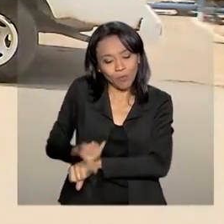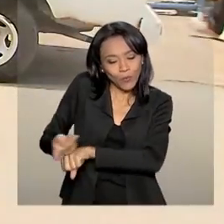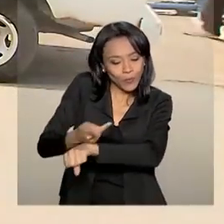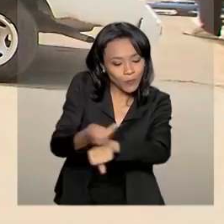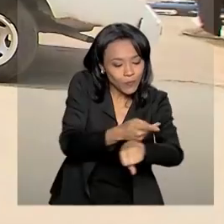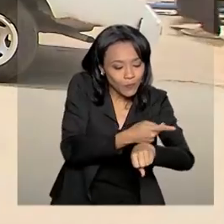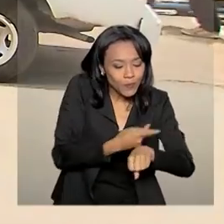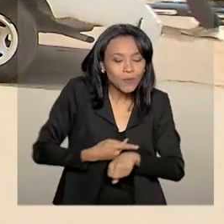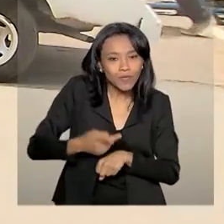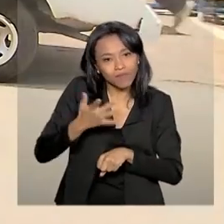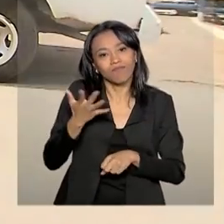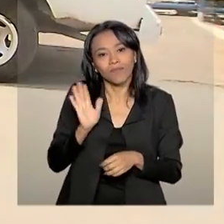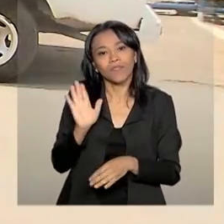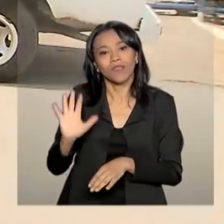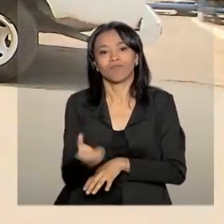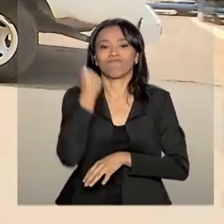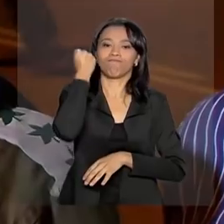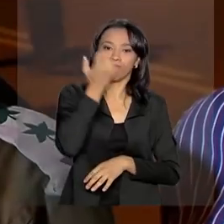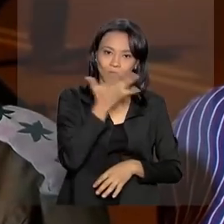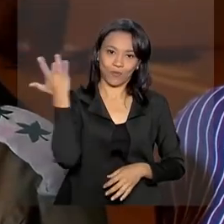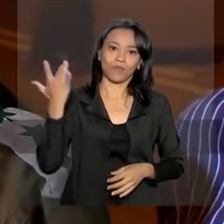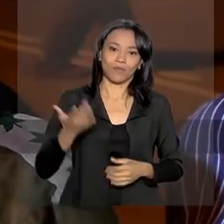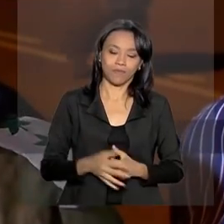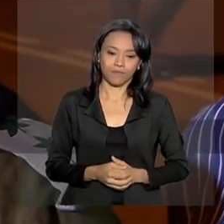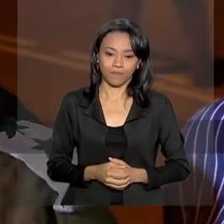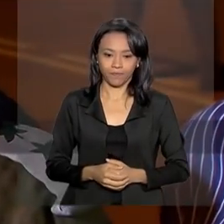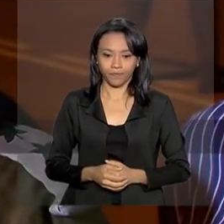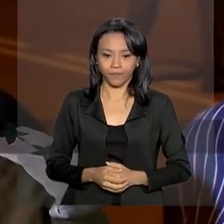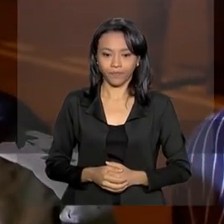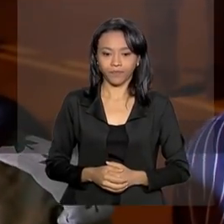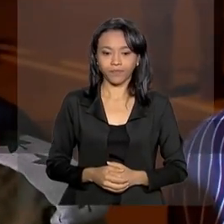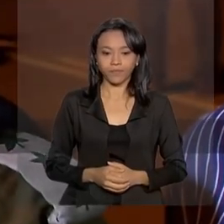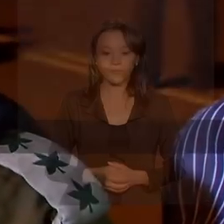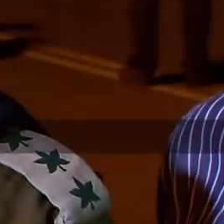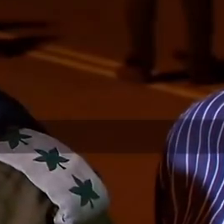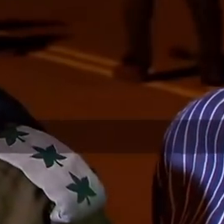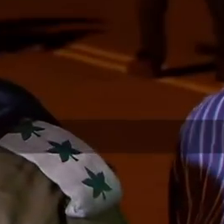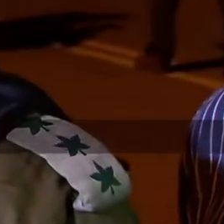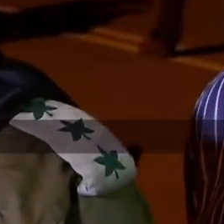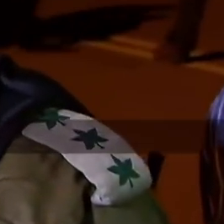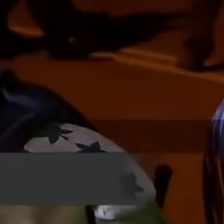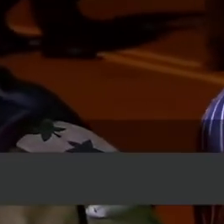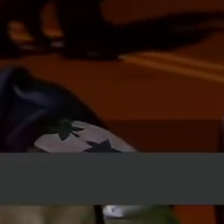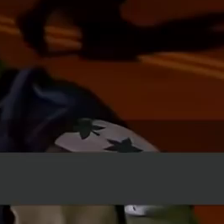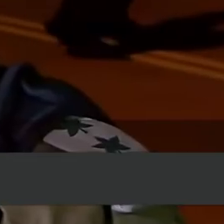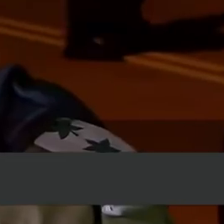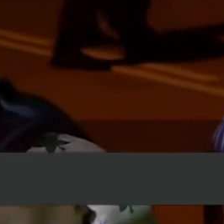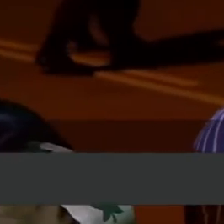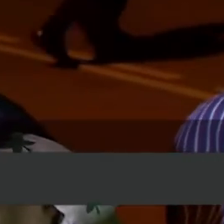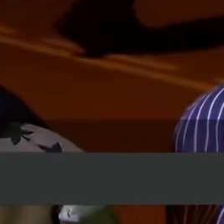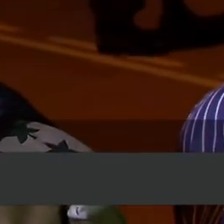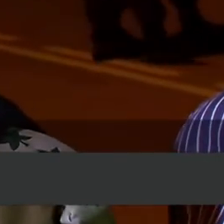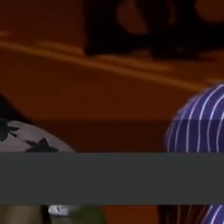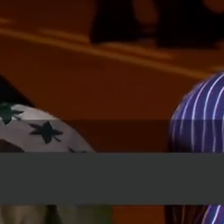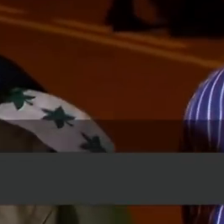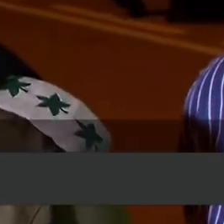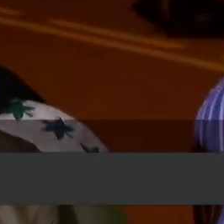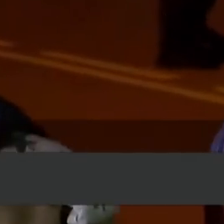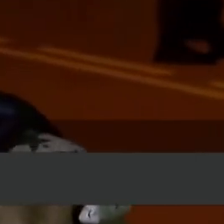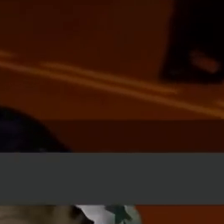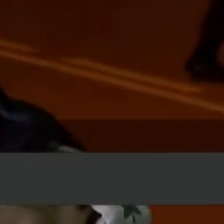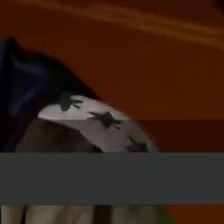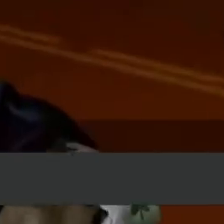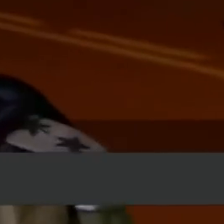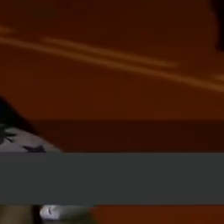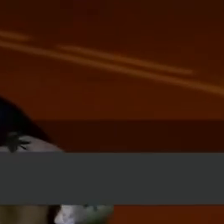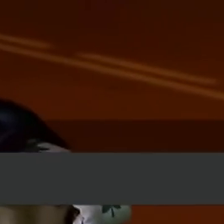e salvamento. We are looking forward to work side by side with